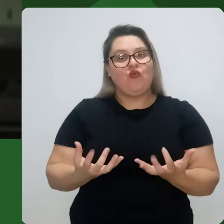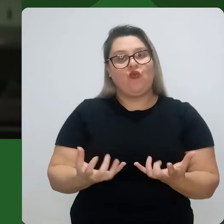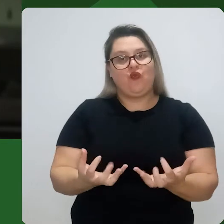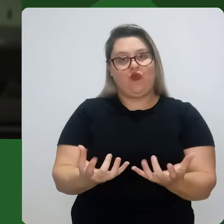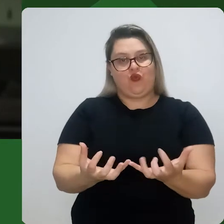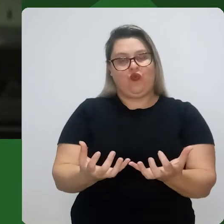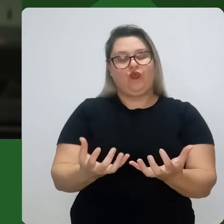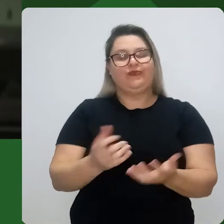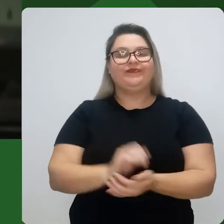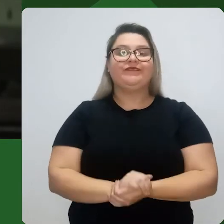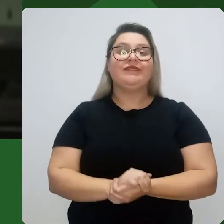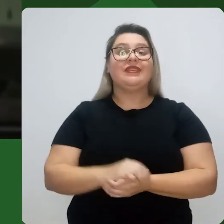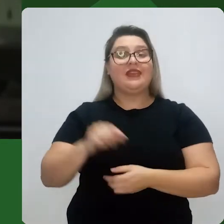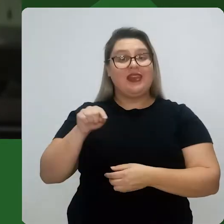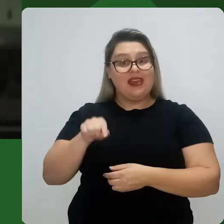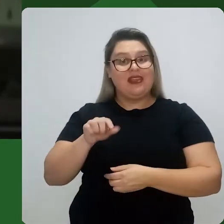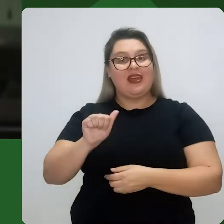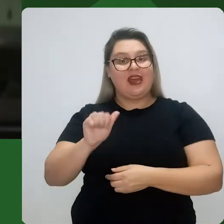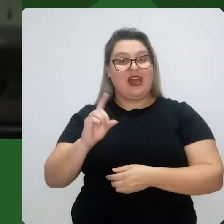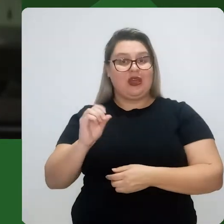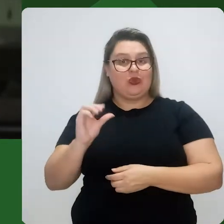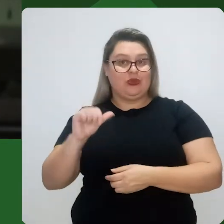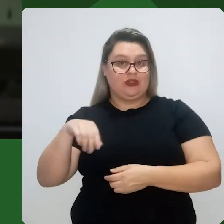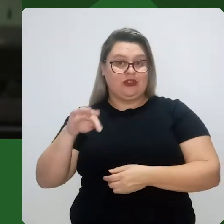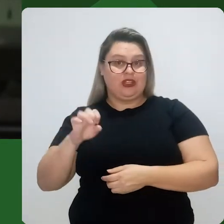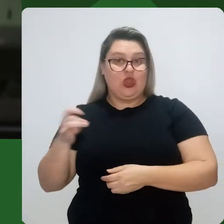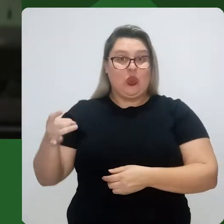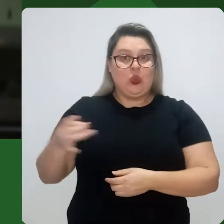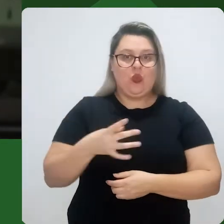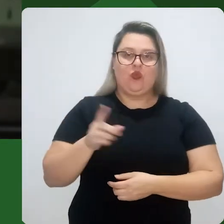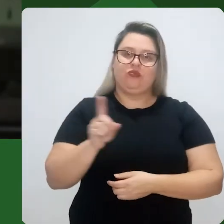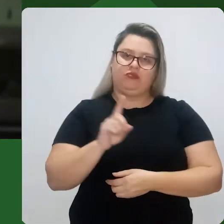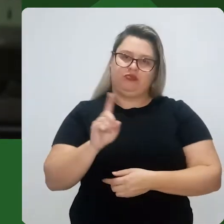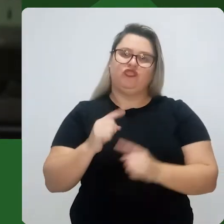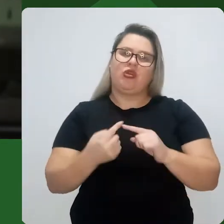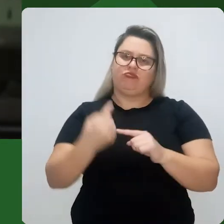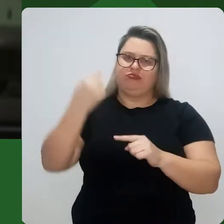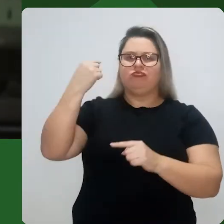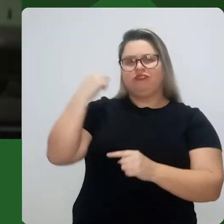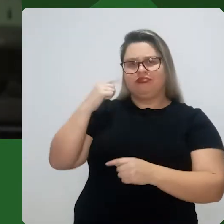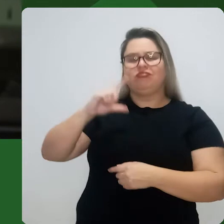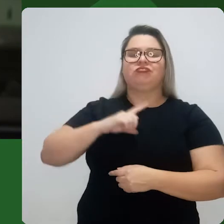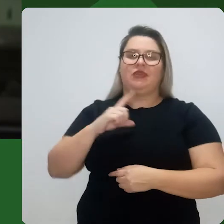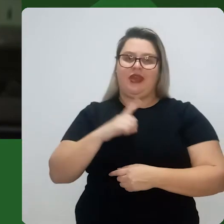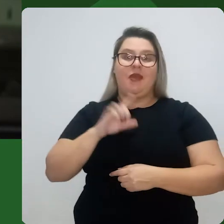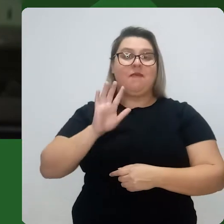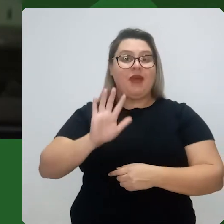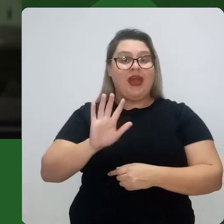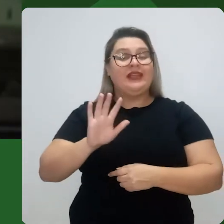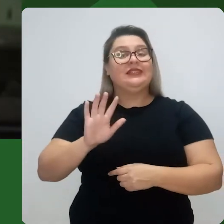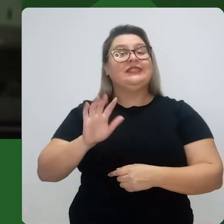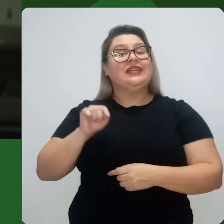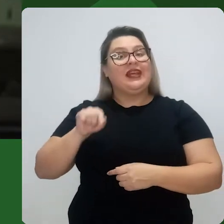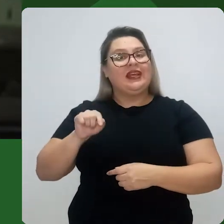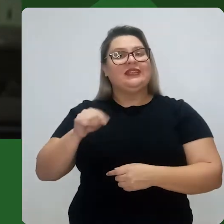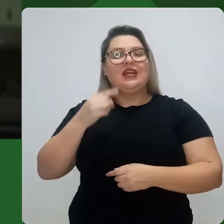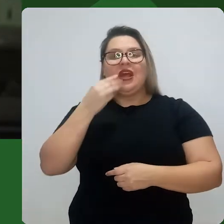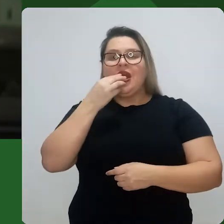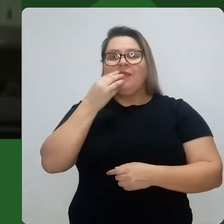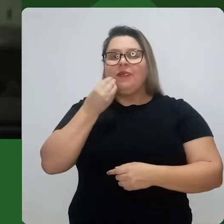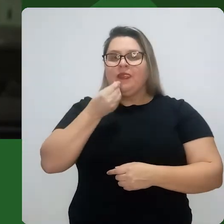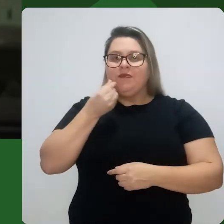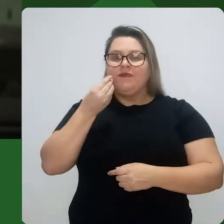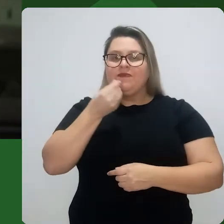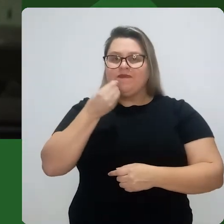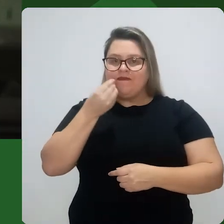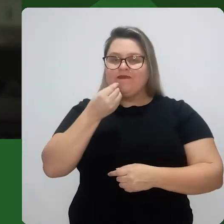fogão. Esse é um adoçante que não é tão novo e que dos antigos ele é considerado o que menos